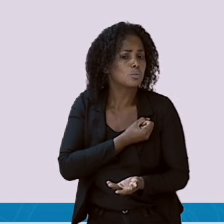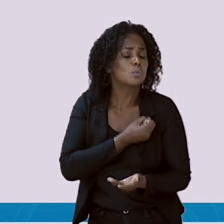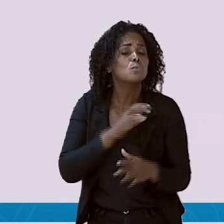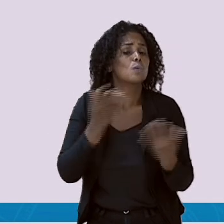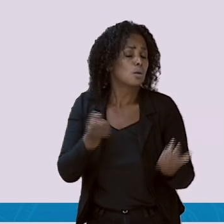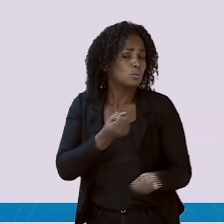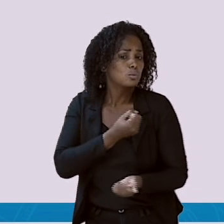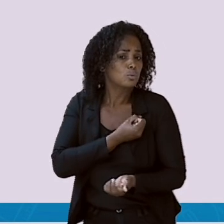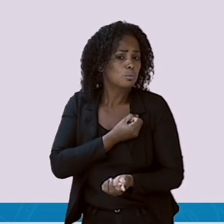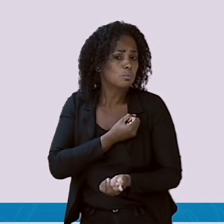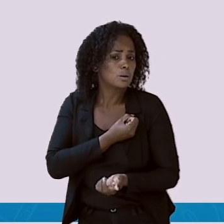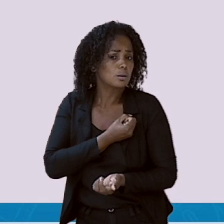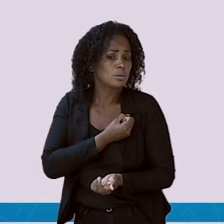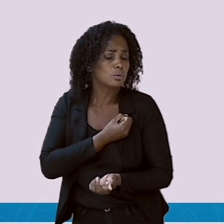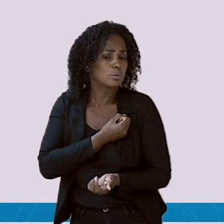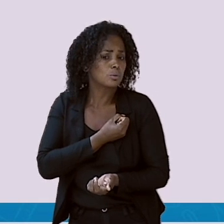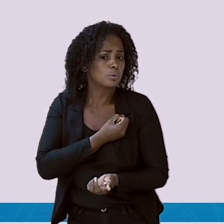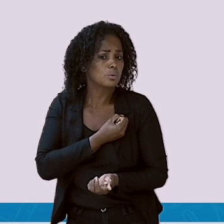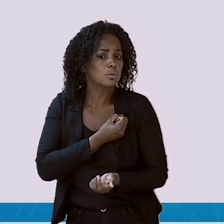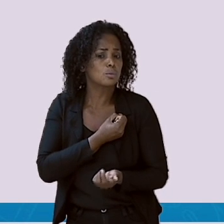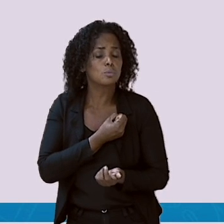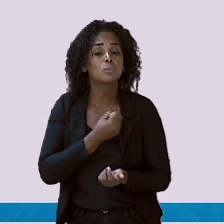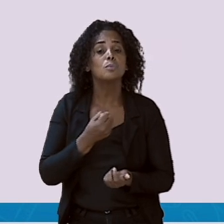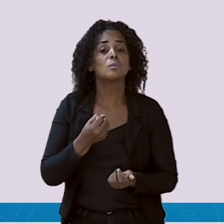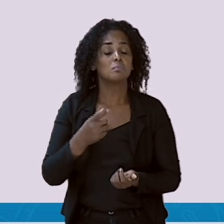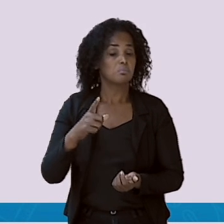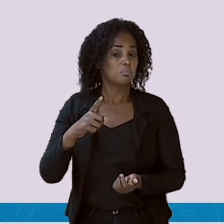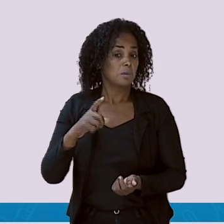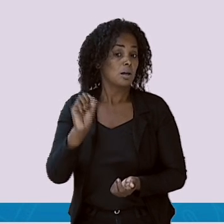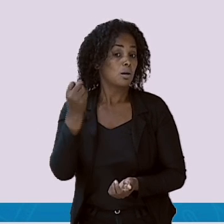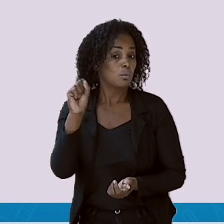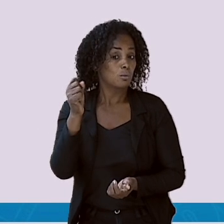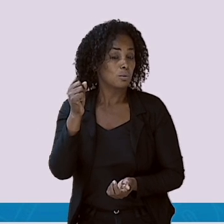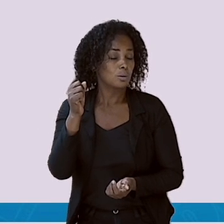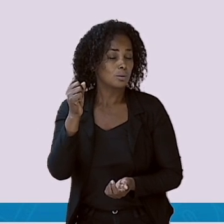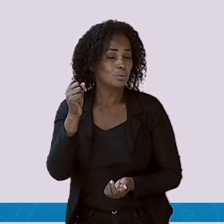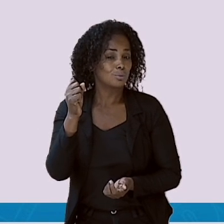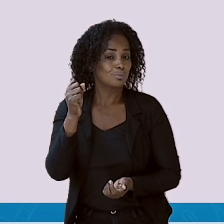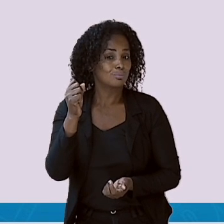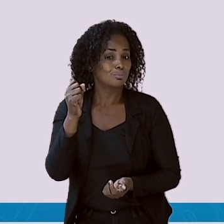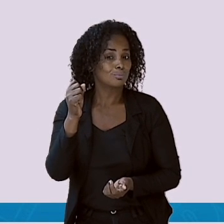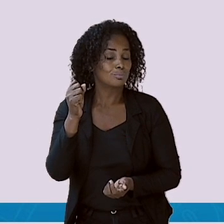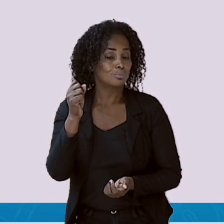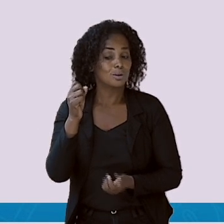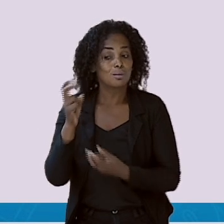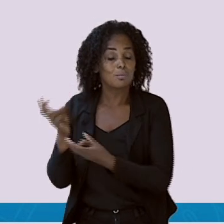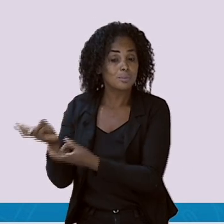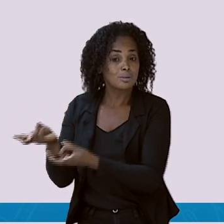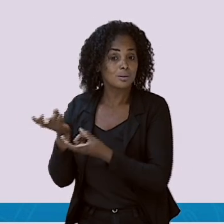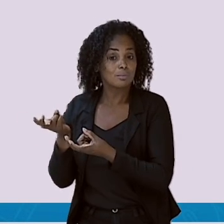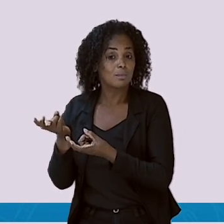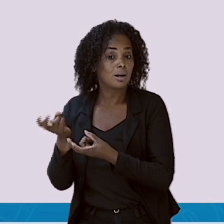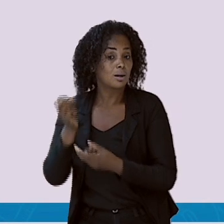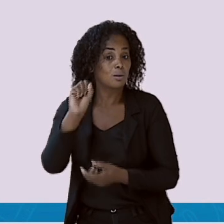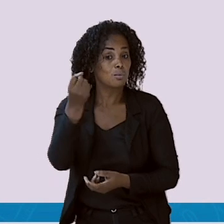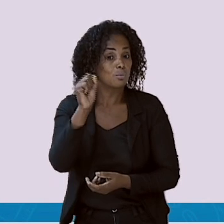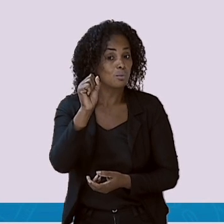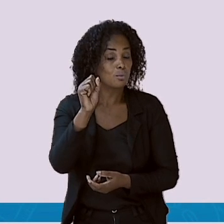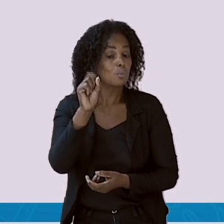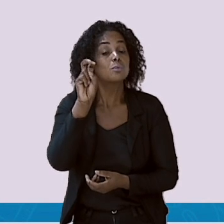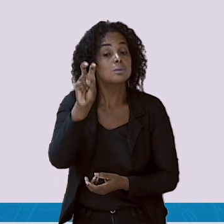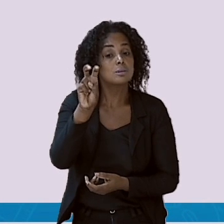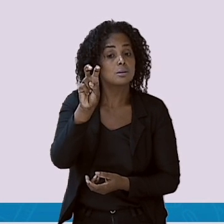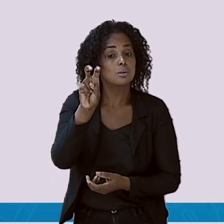caso, a unidade de milhar sendo 8, eu vou analisar o 5 que está do lado. O 5, ele é igual